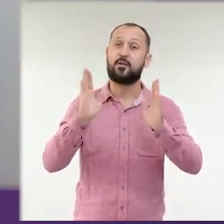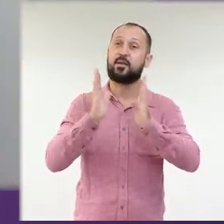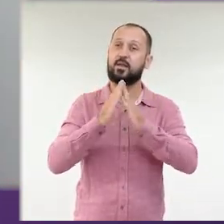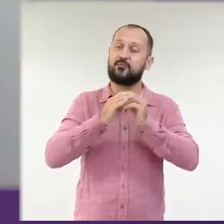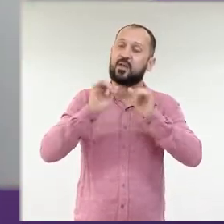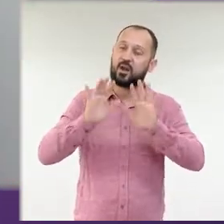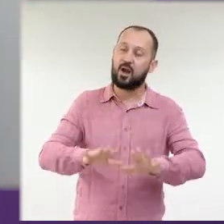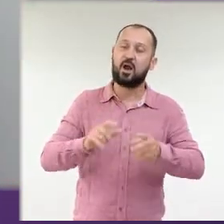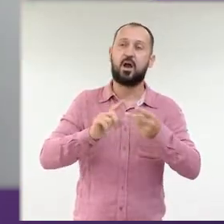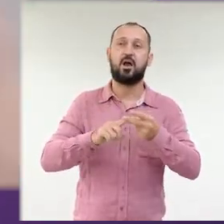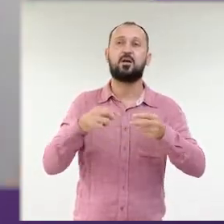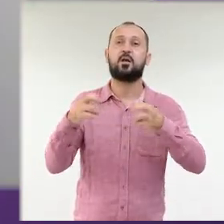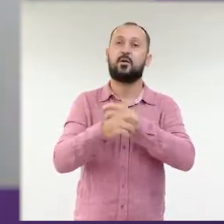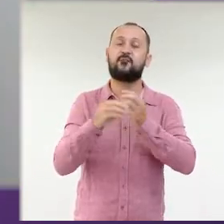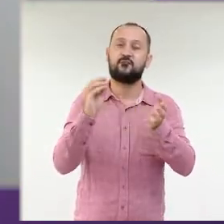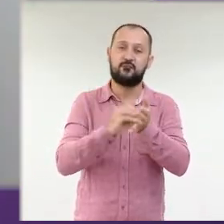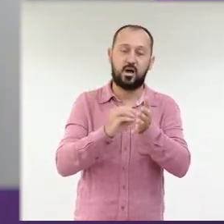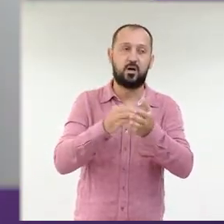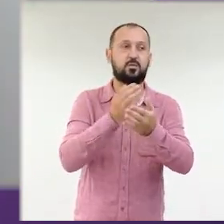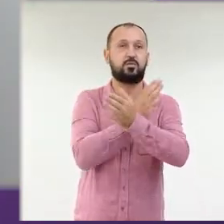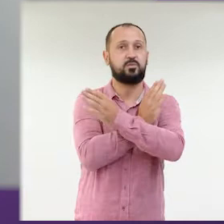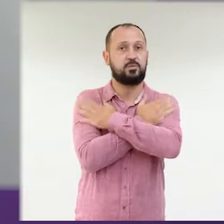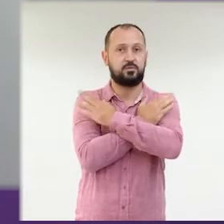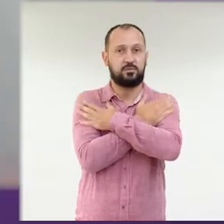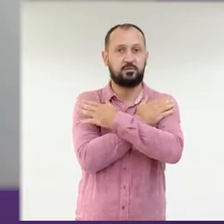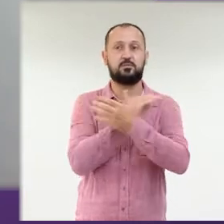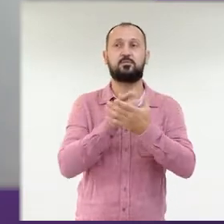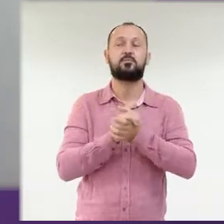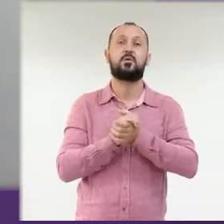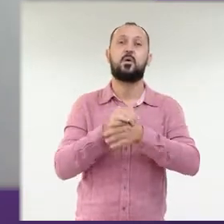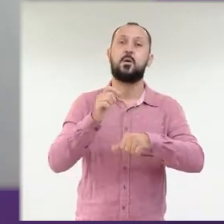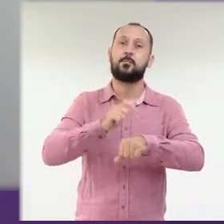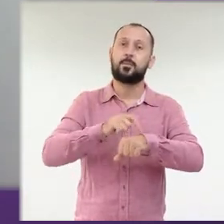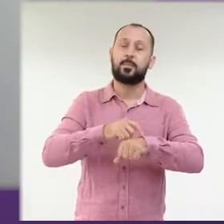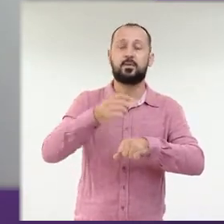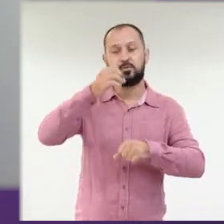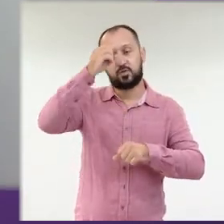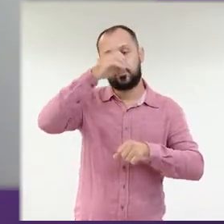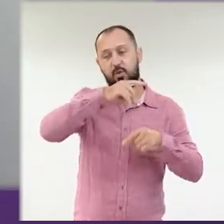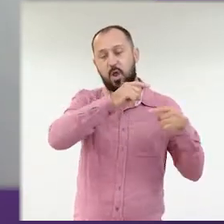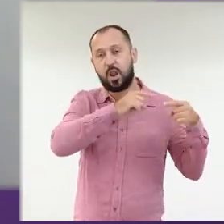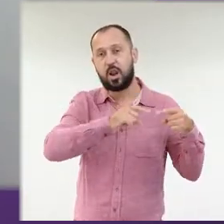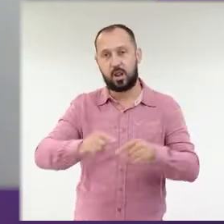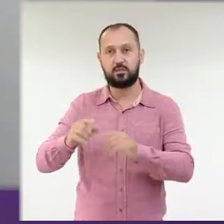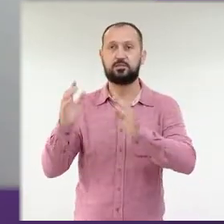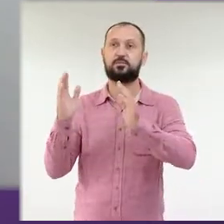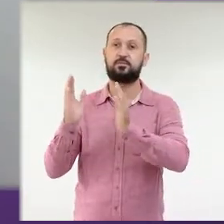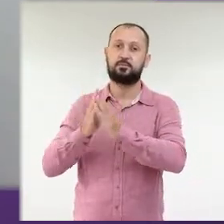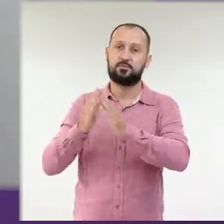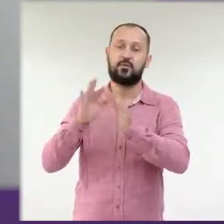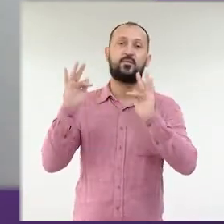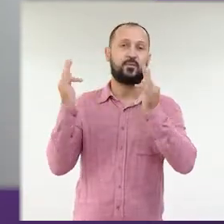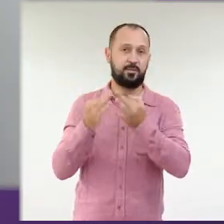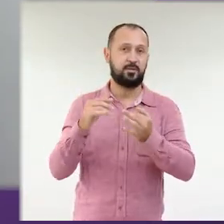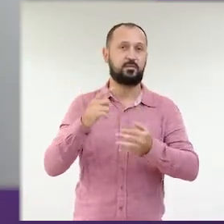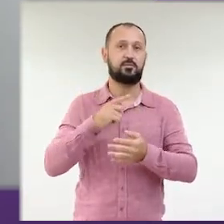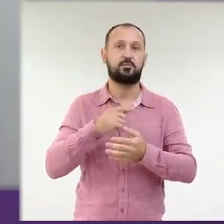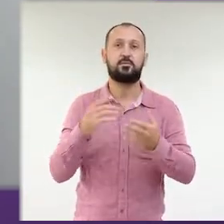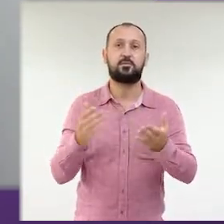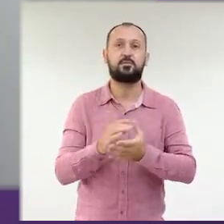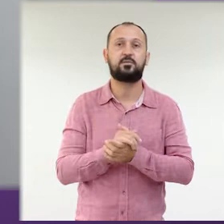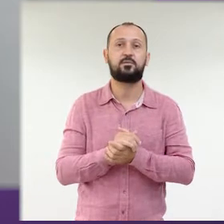transporte coletivo, o desemprego, essa própria situação de violência doméstica e familiar.